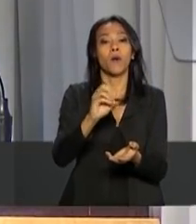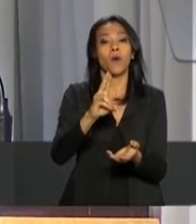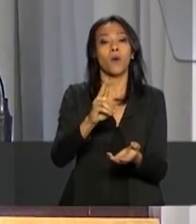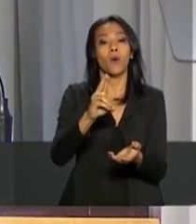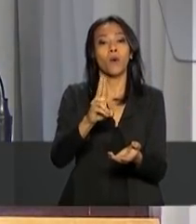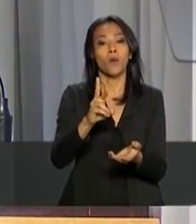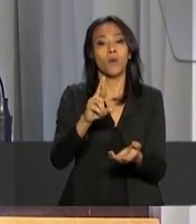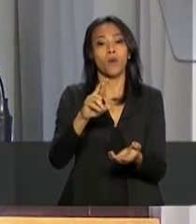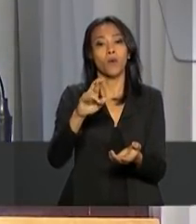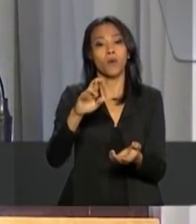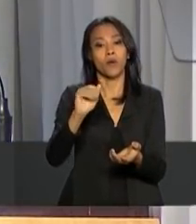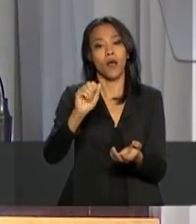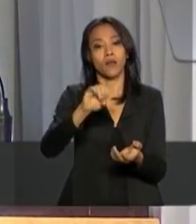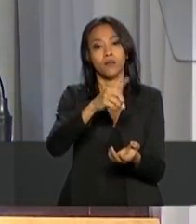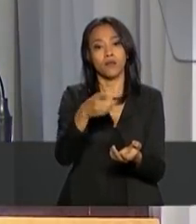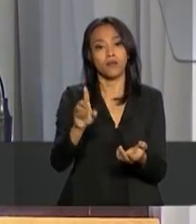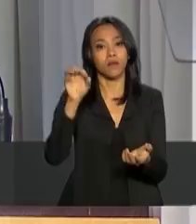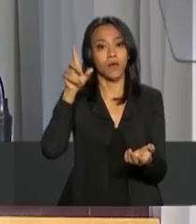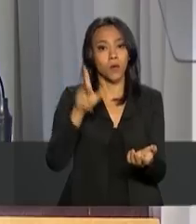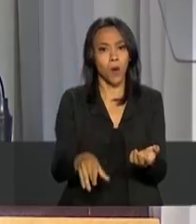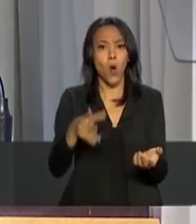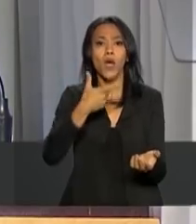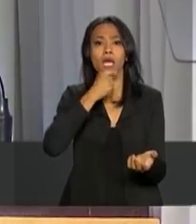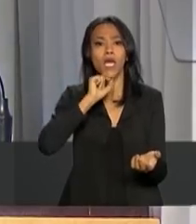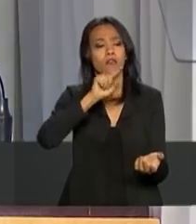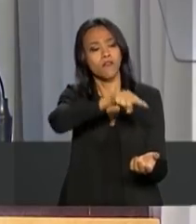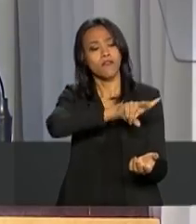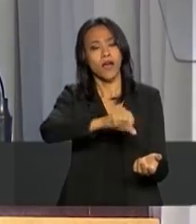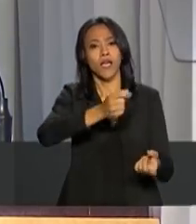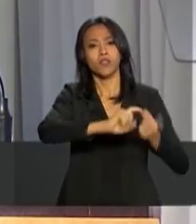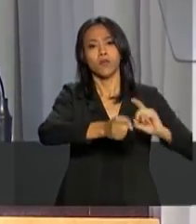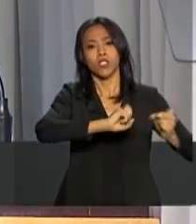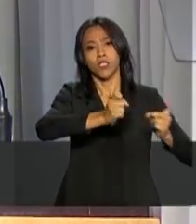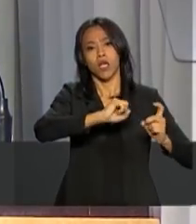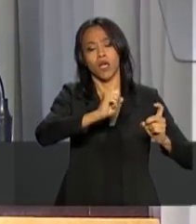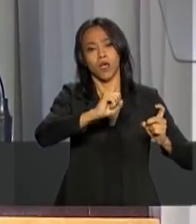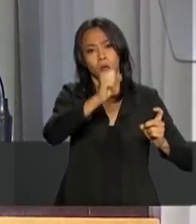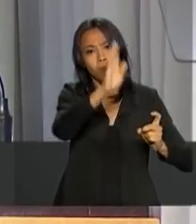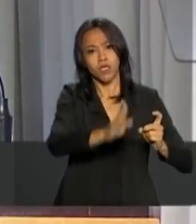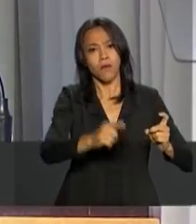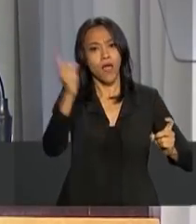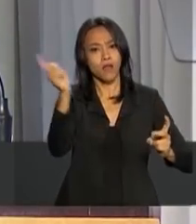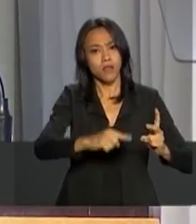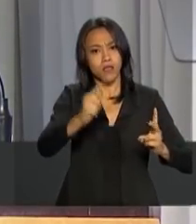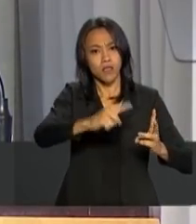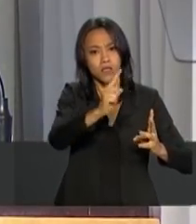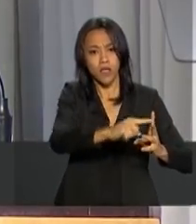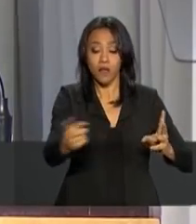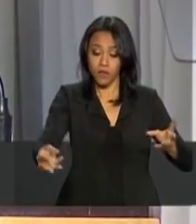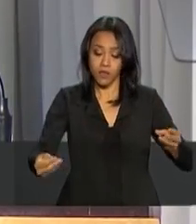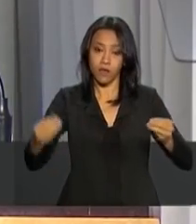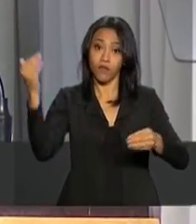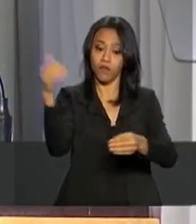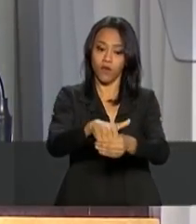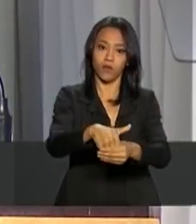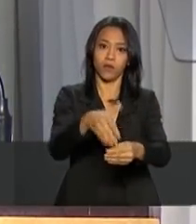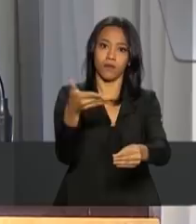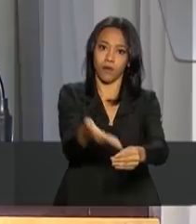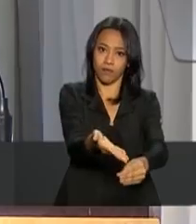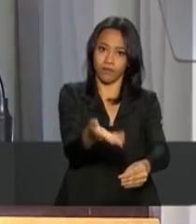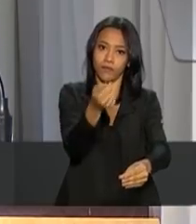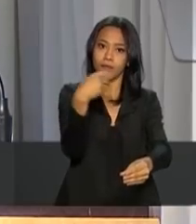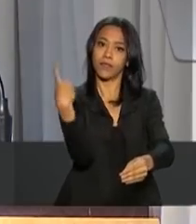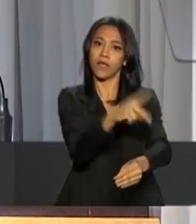que quem dirija o meu país seja este ou aquele. Você dá uma procuração por meio do voto, quando aperta lá o botãozinho.